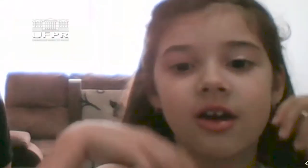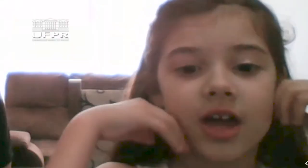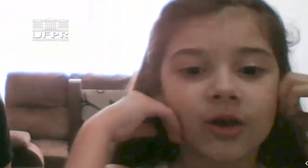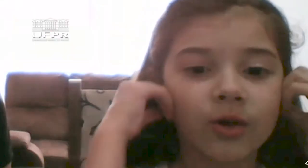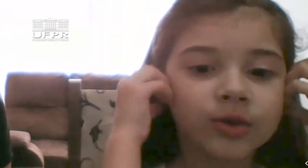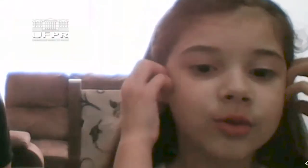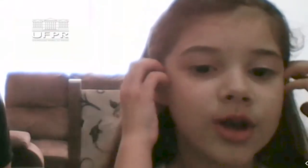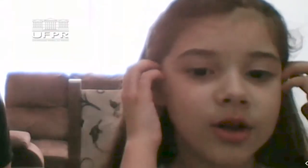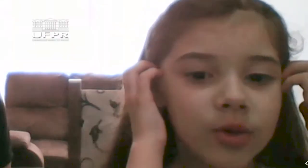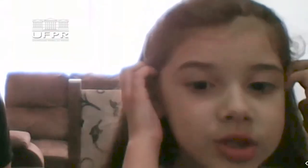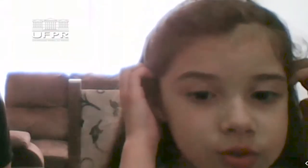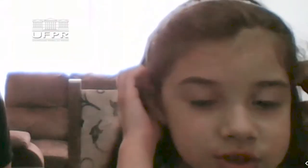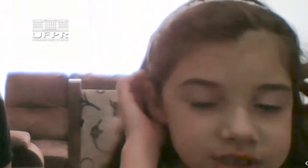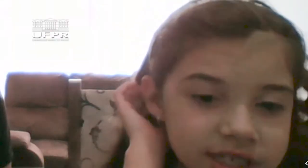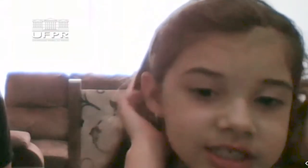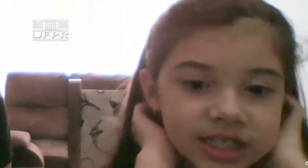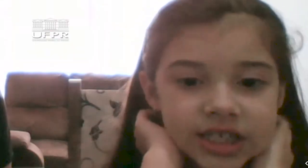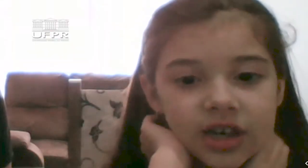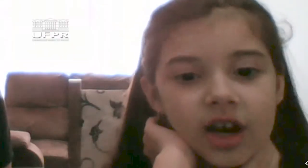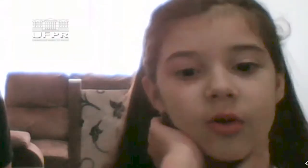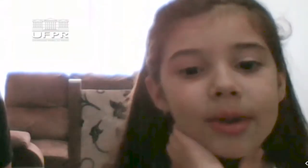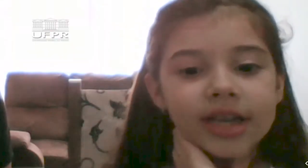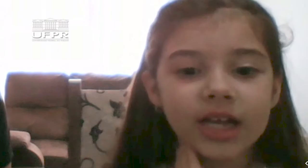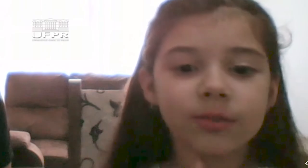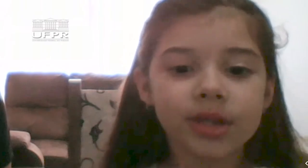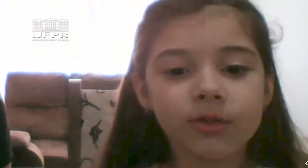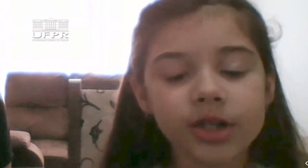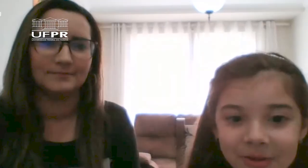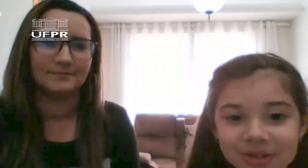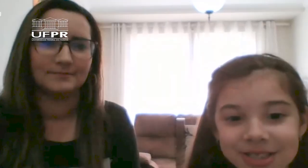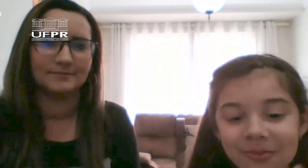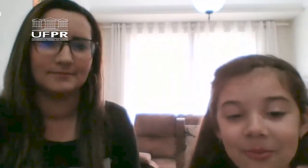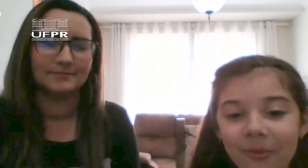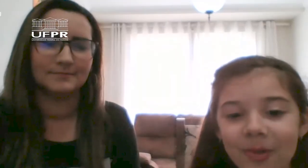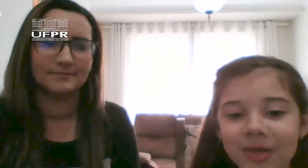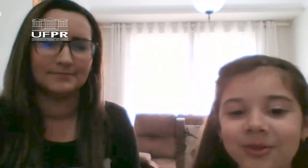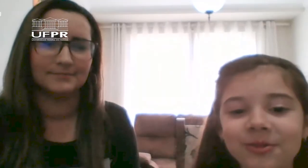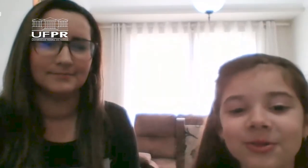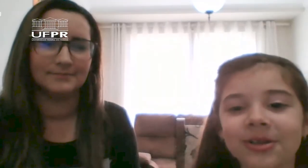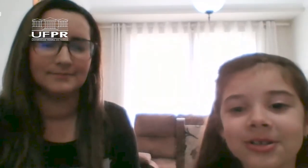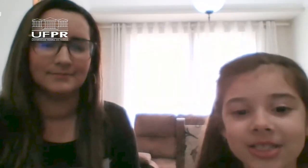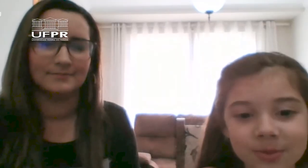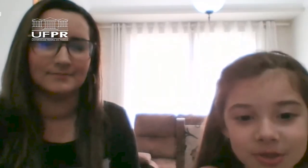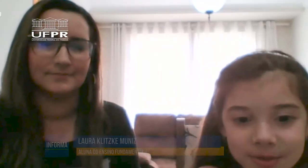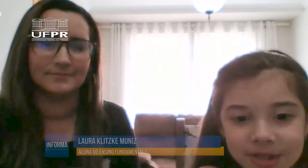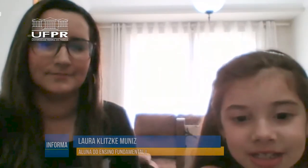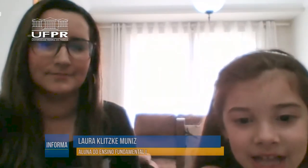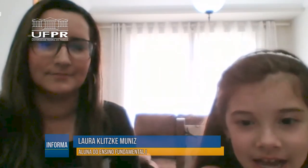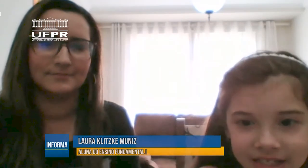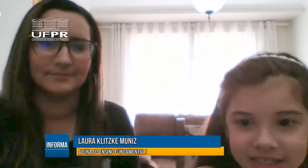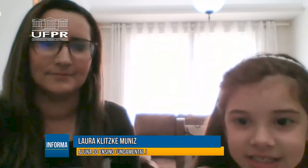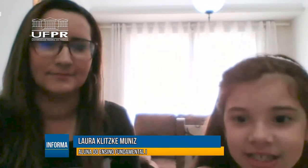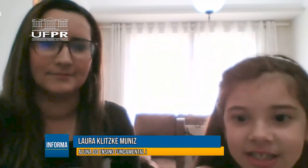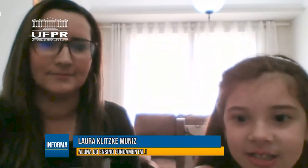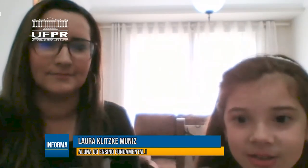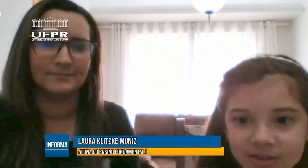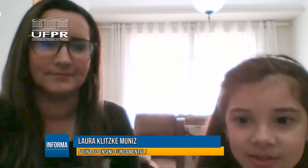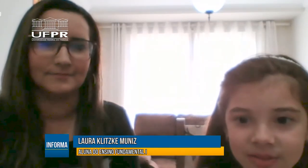As crianças aprovaram um jeitinho divertido de aprender. Eu gostei muito das